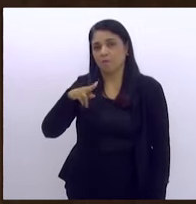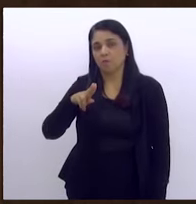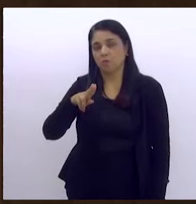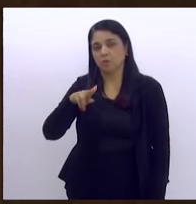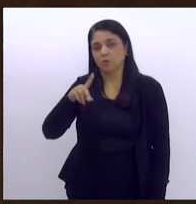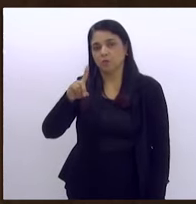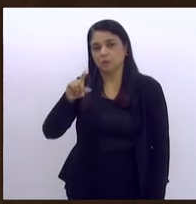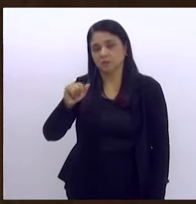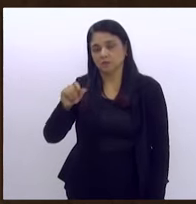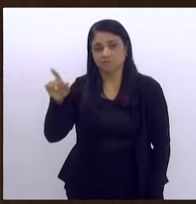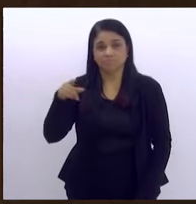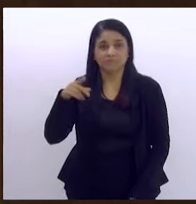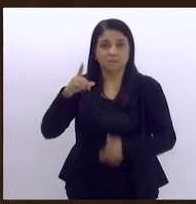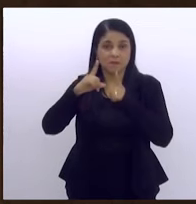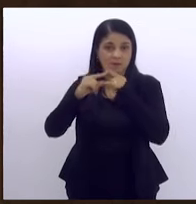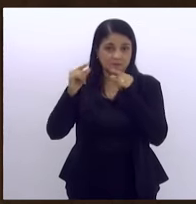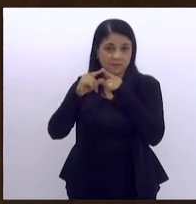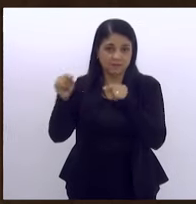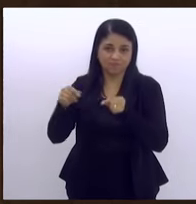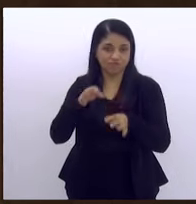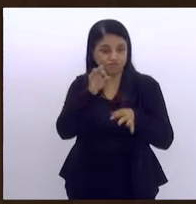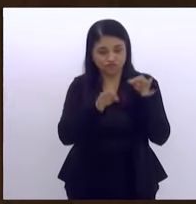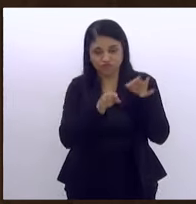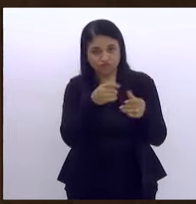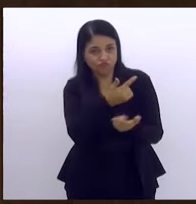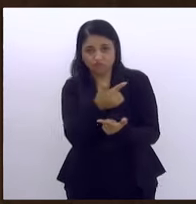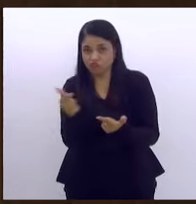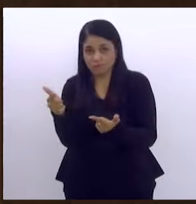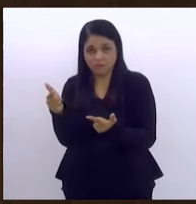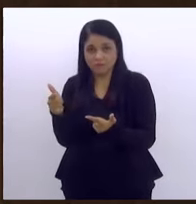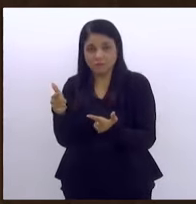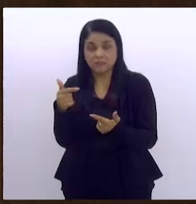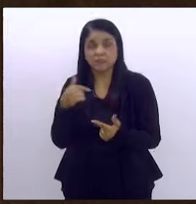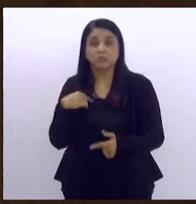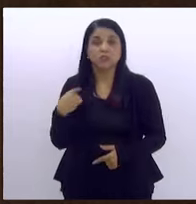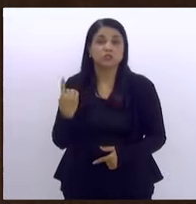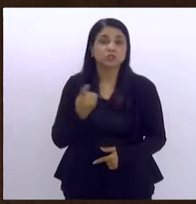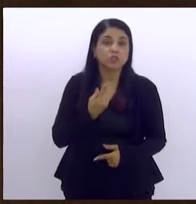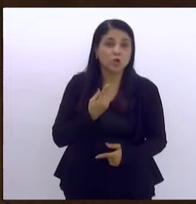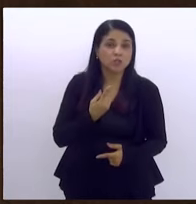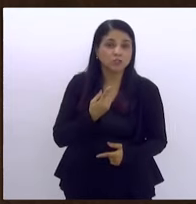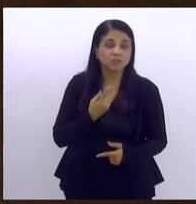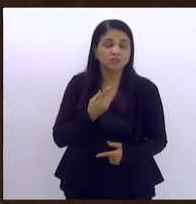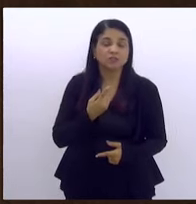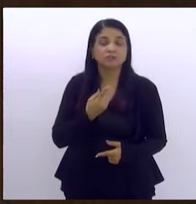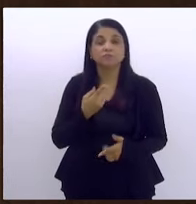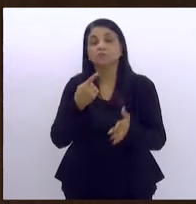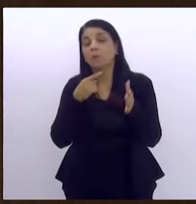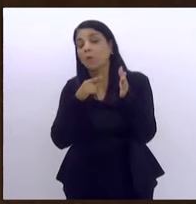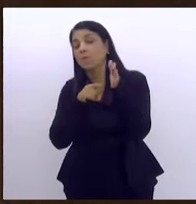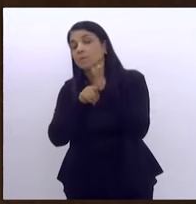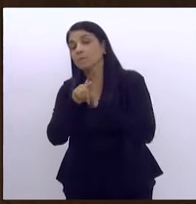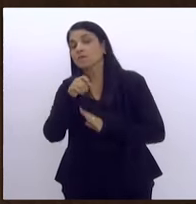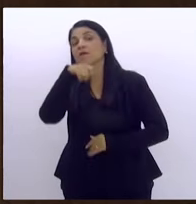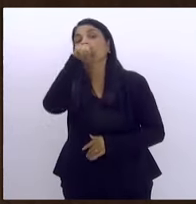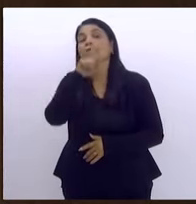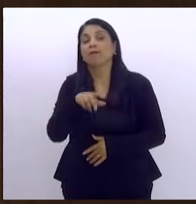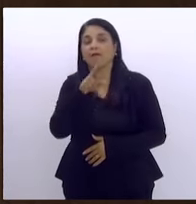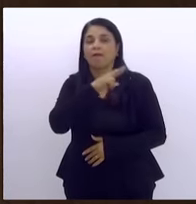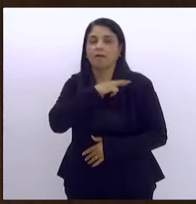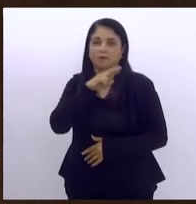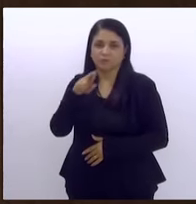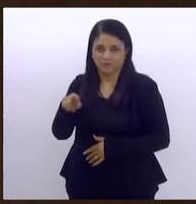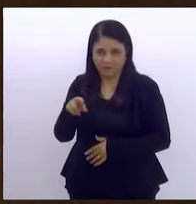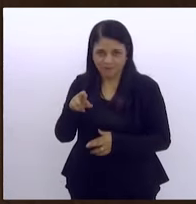sido julgado, e a gente está buscando, queremos arguir de quem é a responsabilidade